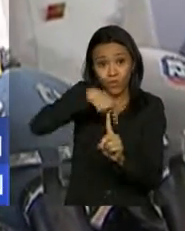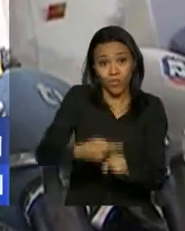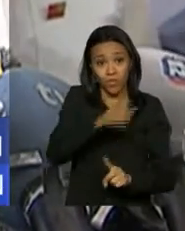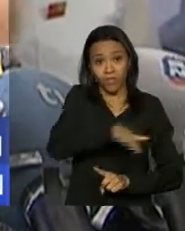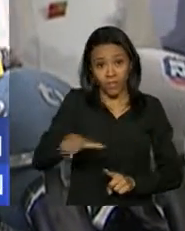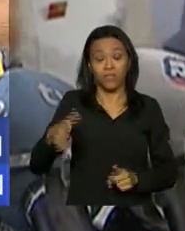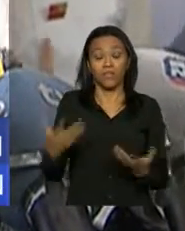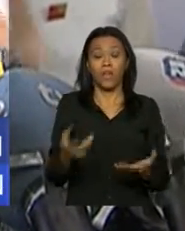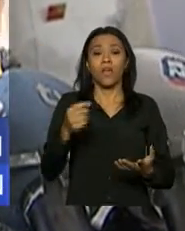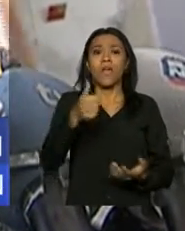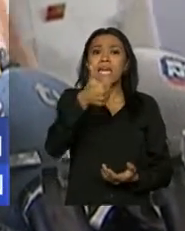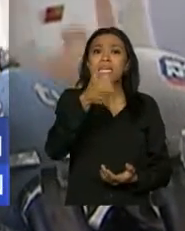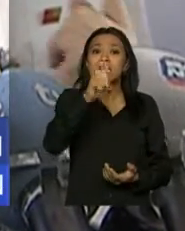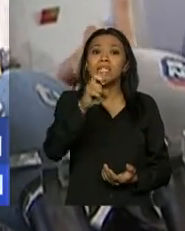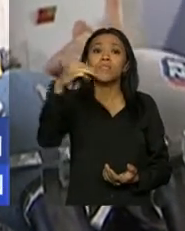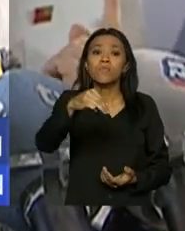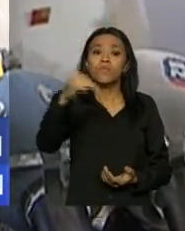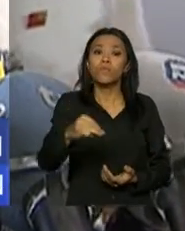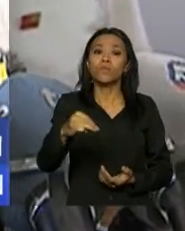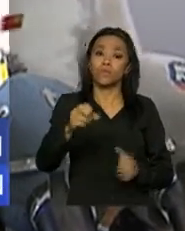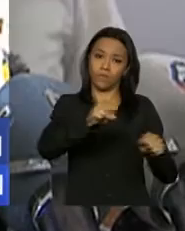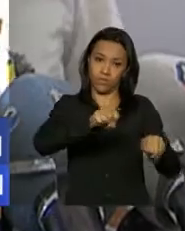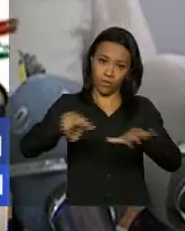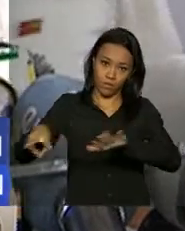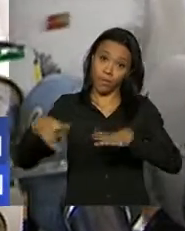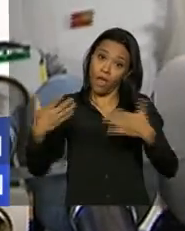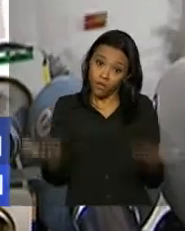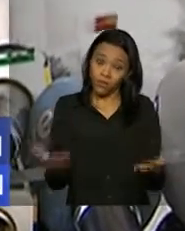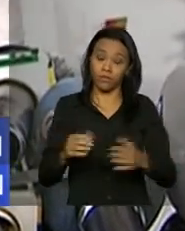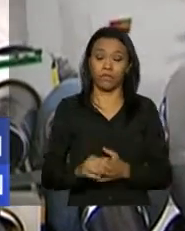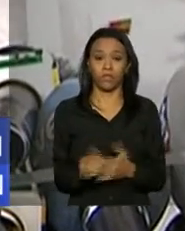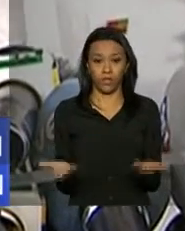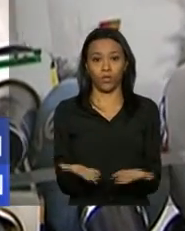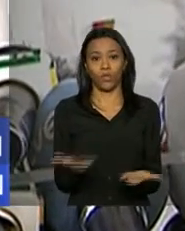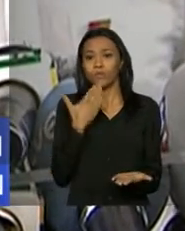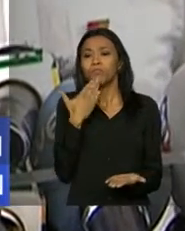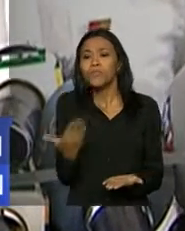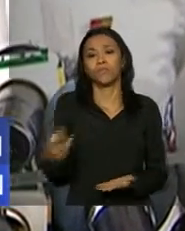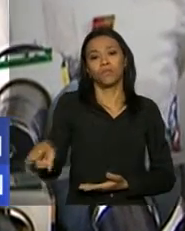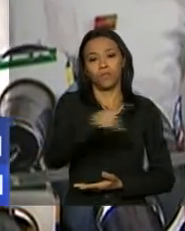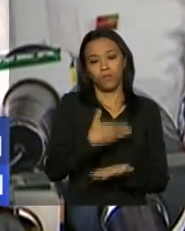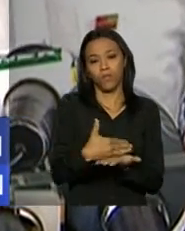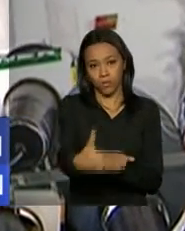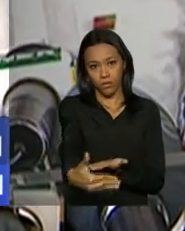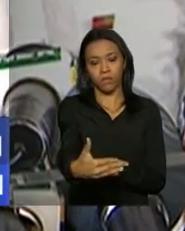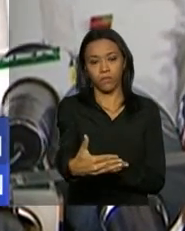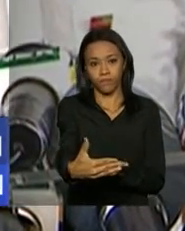nas nossas casas. É 15 minutos por semana. É isso que nós estamos hoje pedindo e começando.